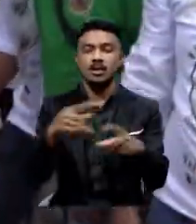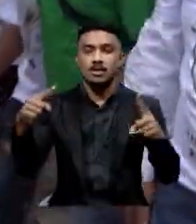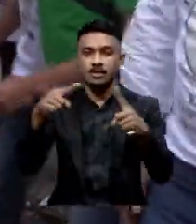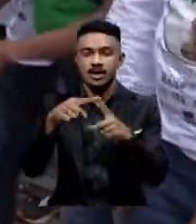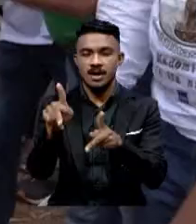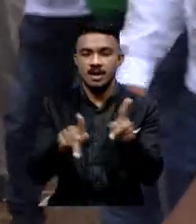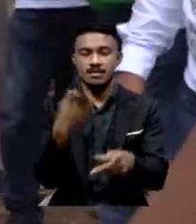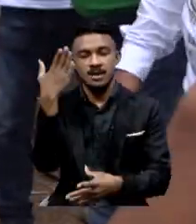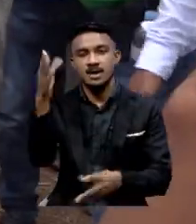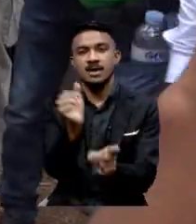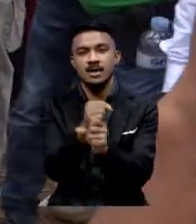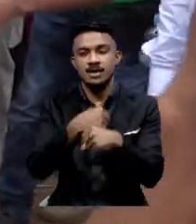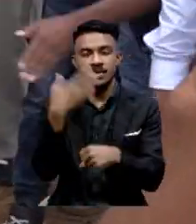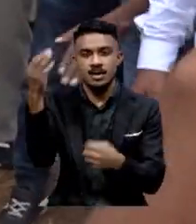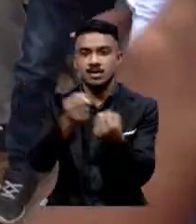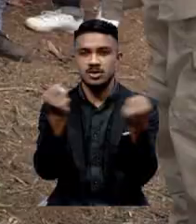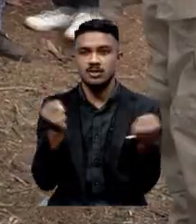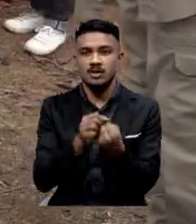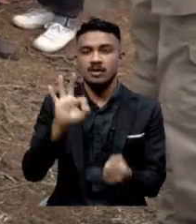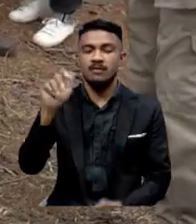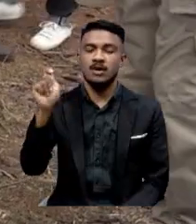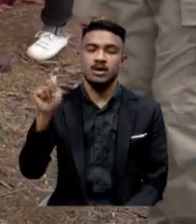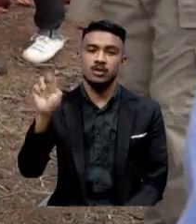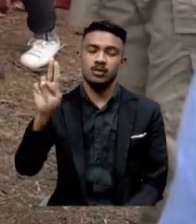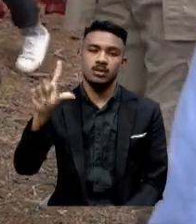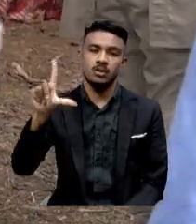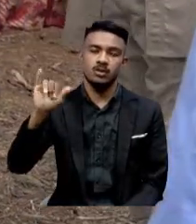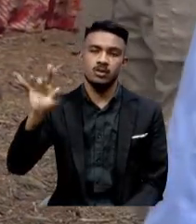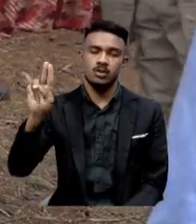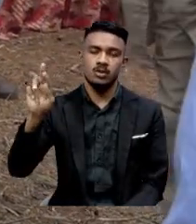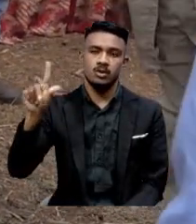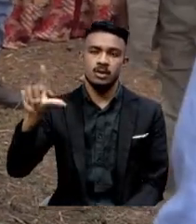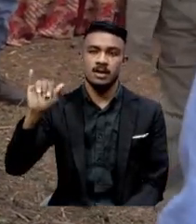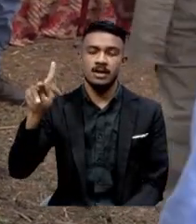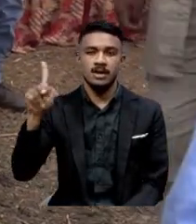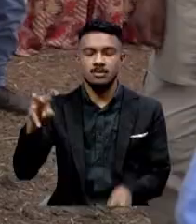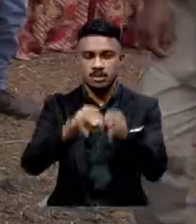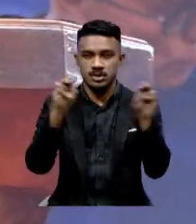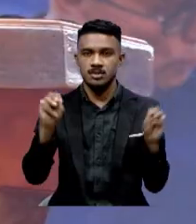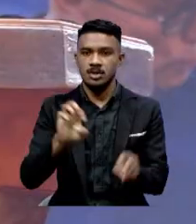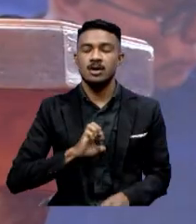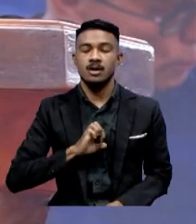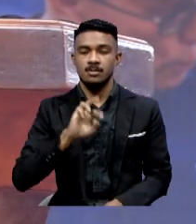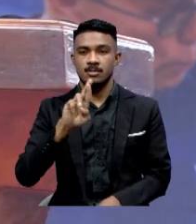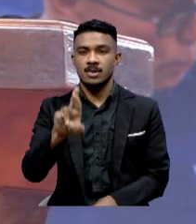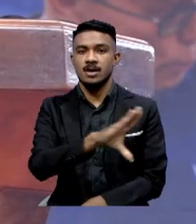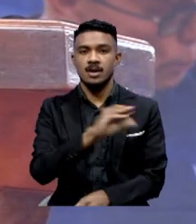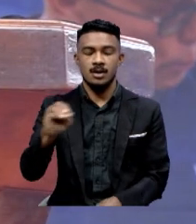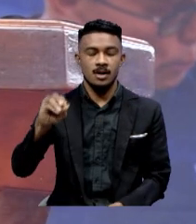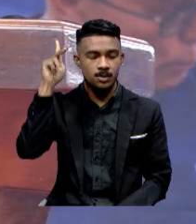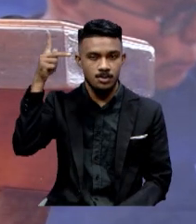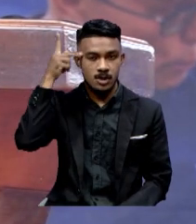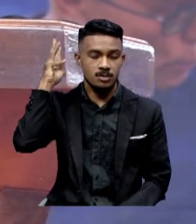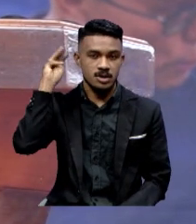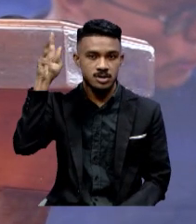comunidade Niacafé e a suco Fatululi, posto administrativo relaco município Ermera. Antes halo reabilitação, primeiro-ministro Taurmatan